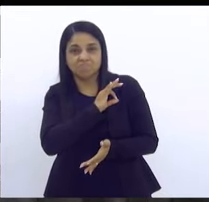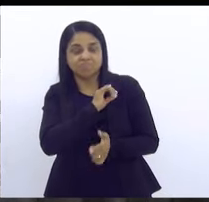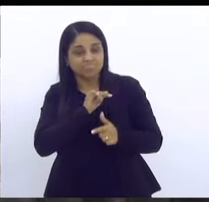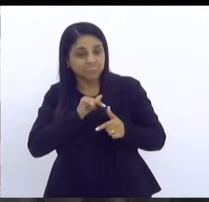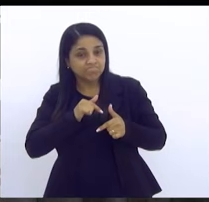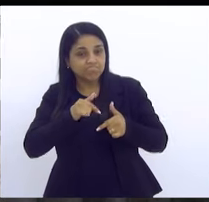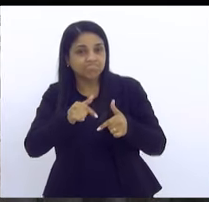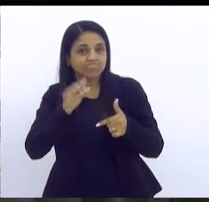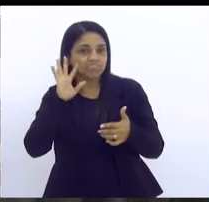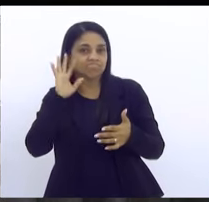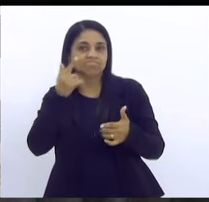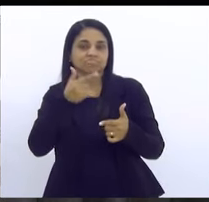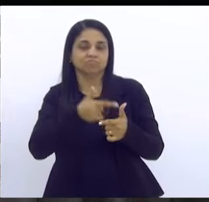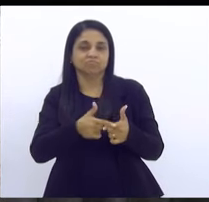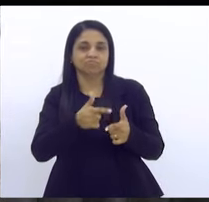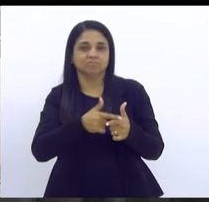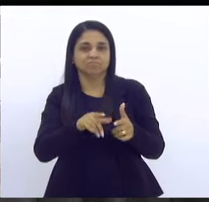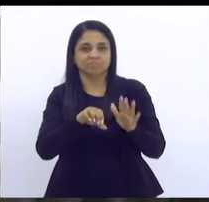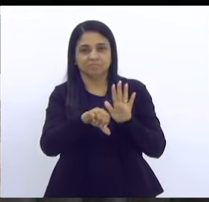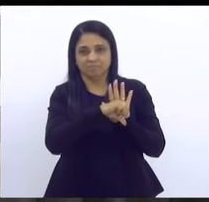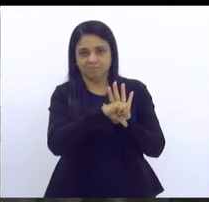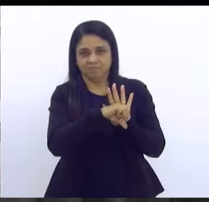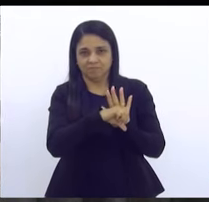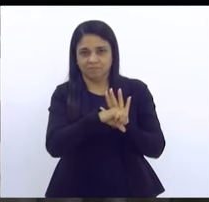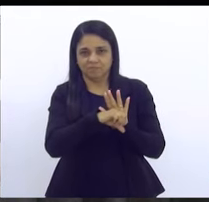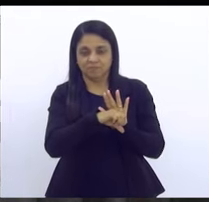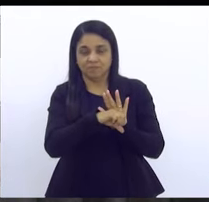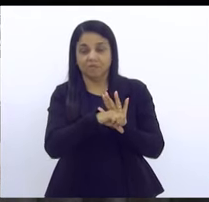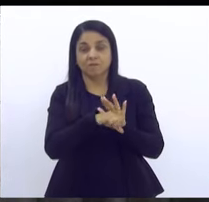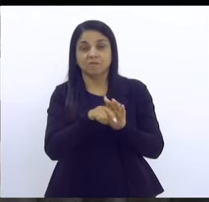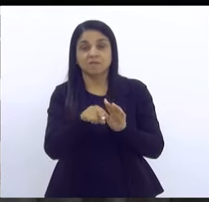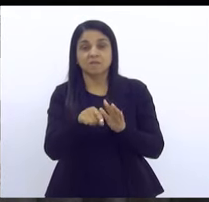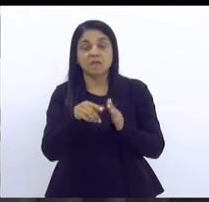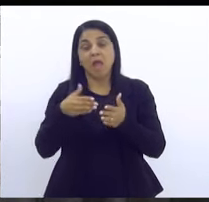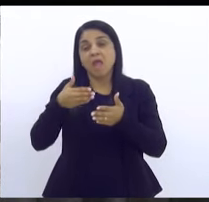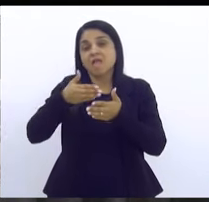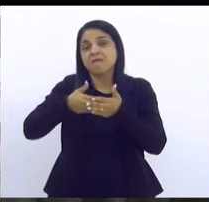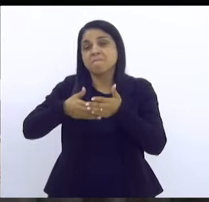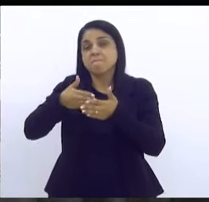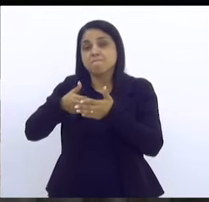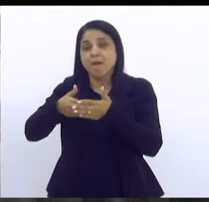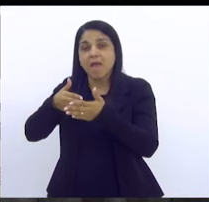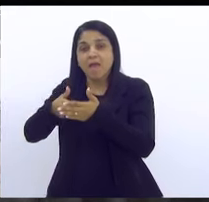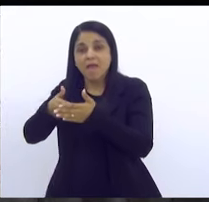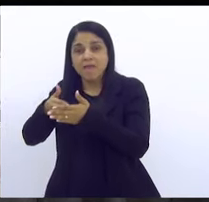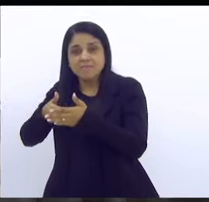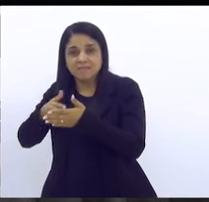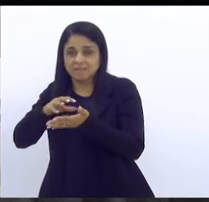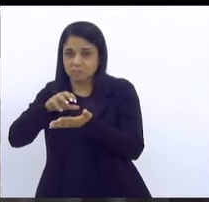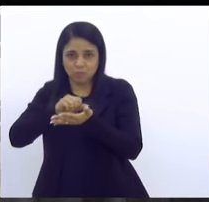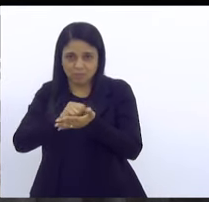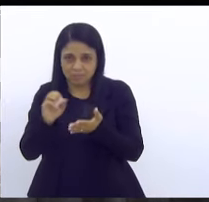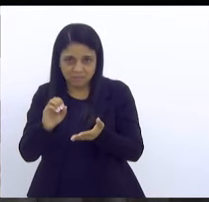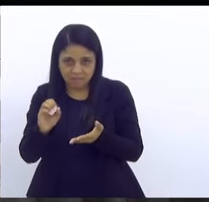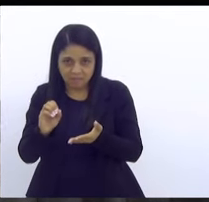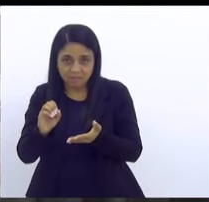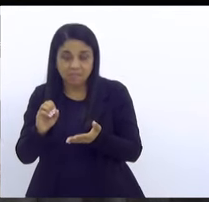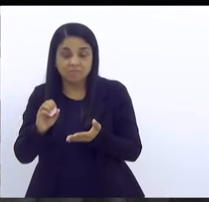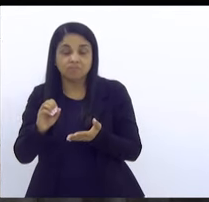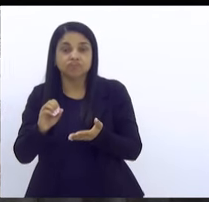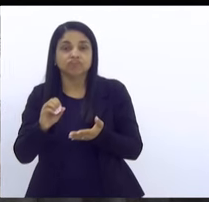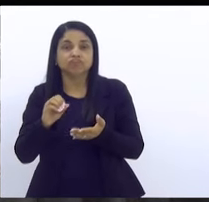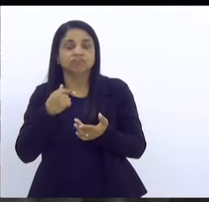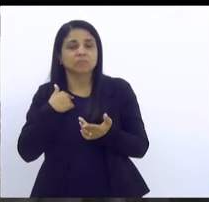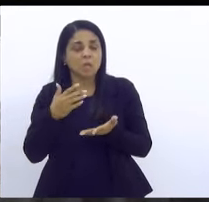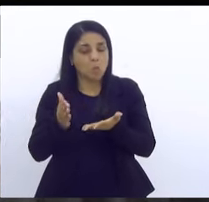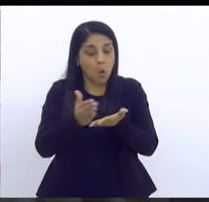solução daquele crime. E com isso, elas impedem, né, que a gente tenha um mapa